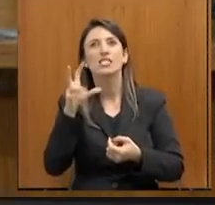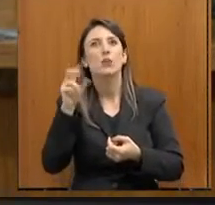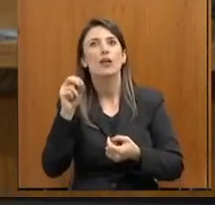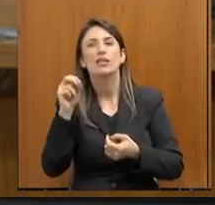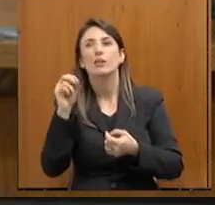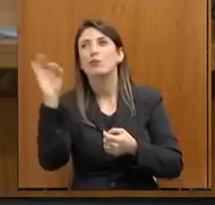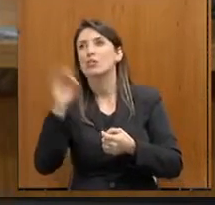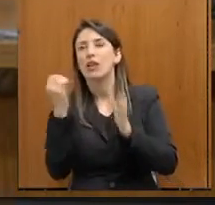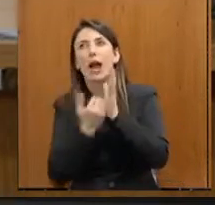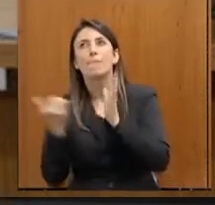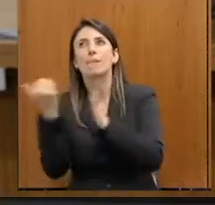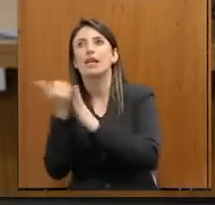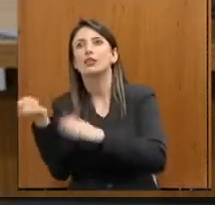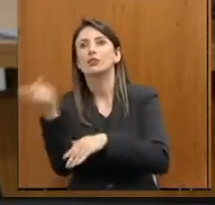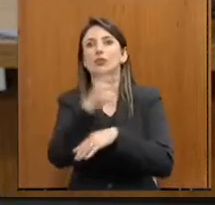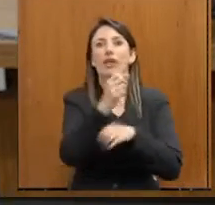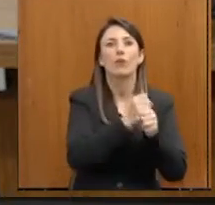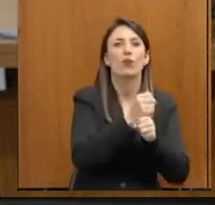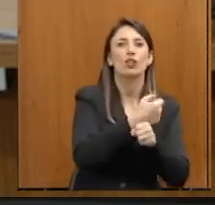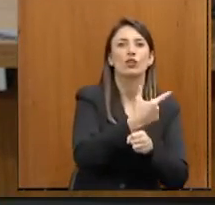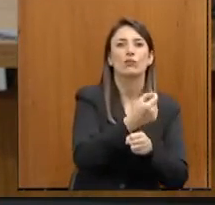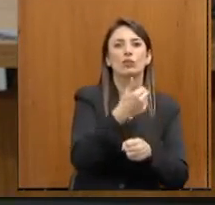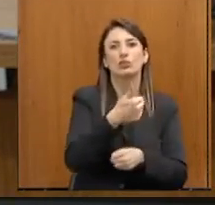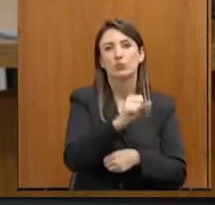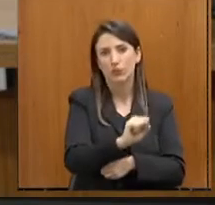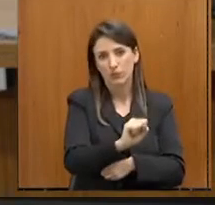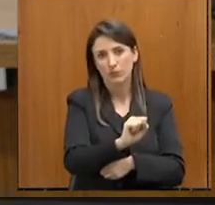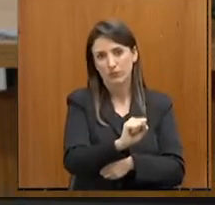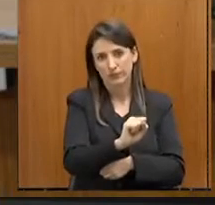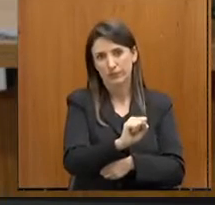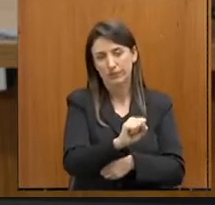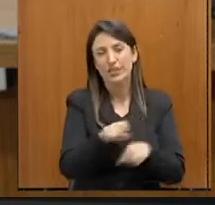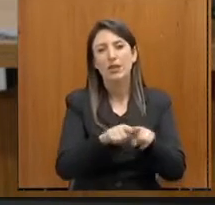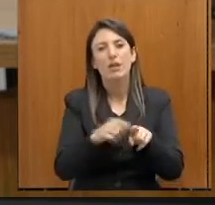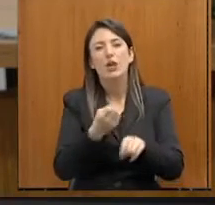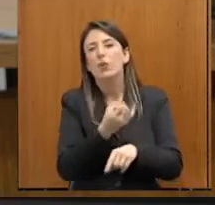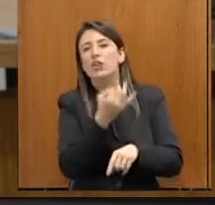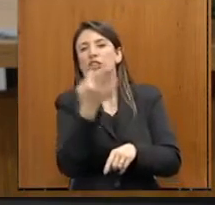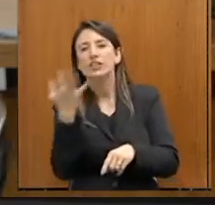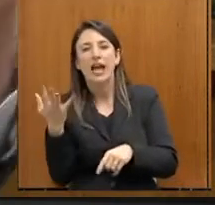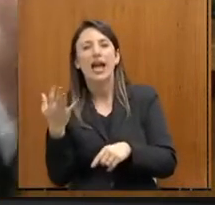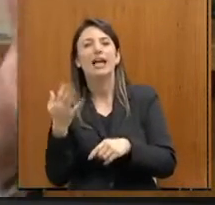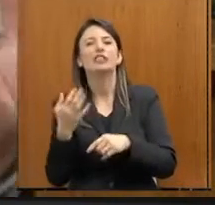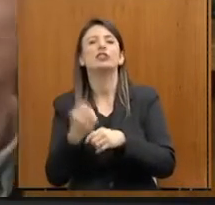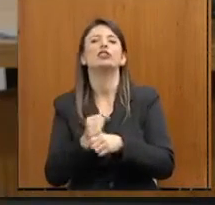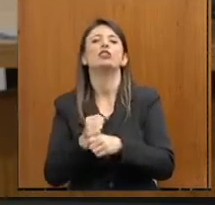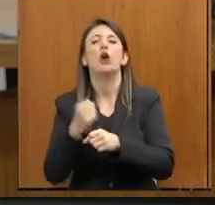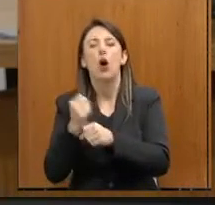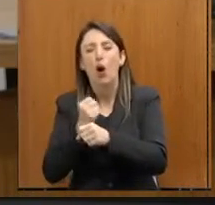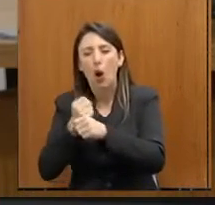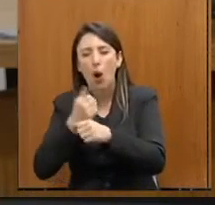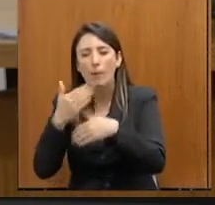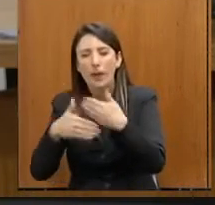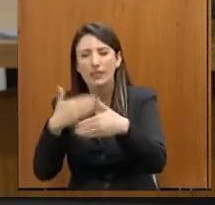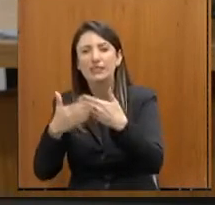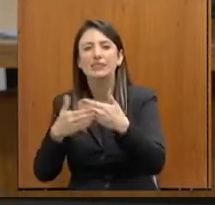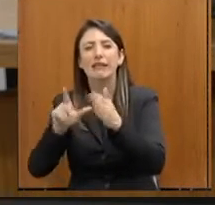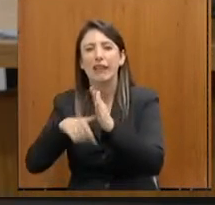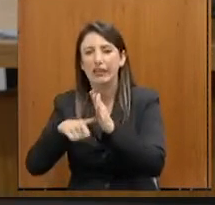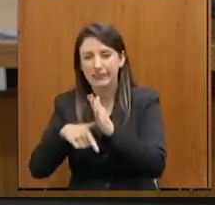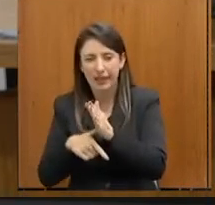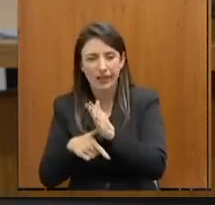investiria em 2018 Oi e a quantidade de obras em atraso que essa é uma crítica